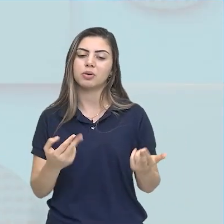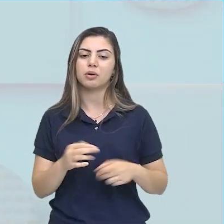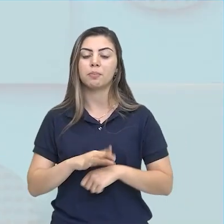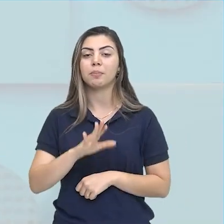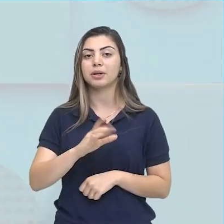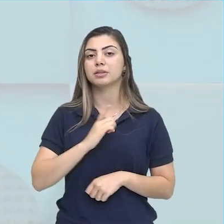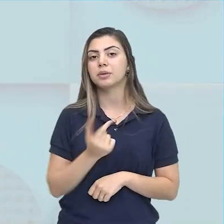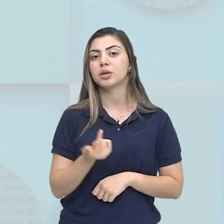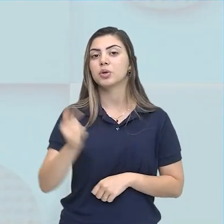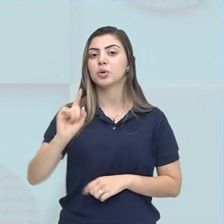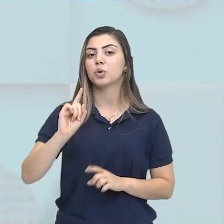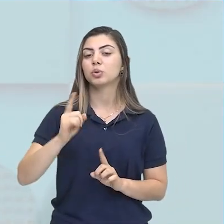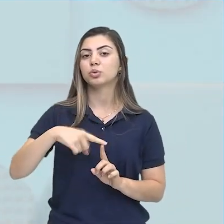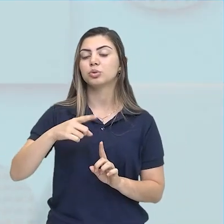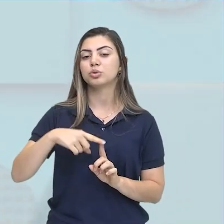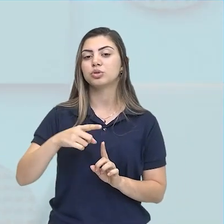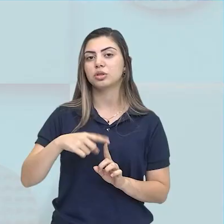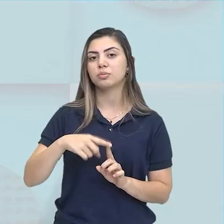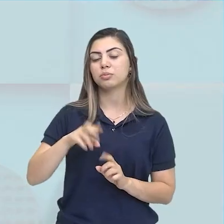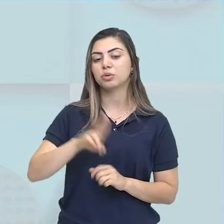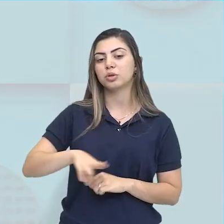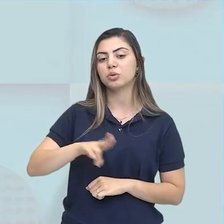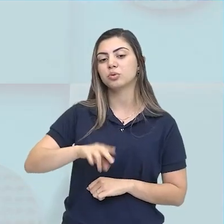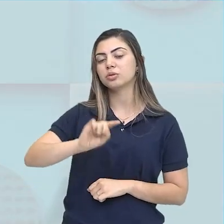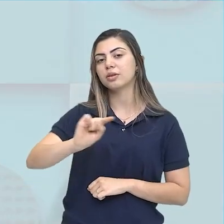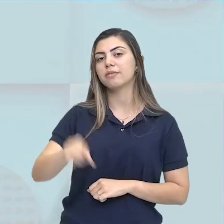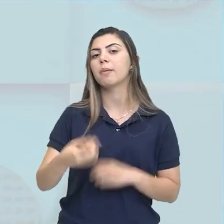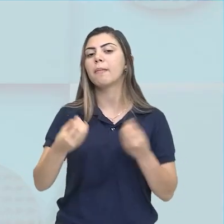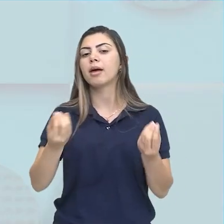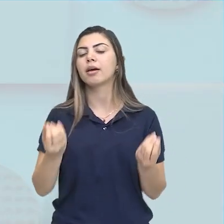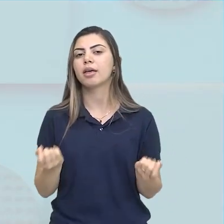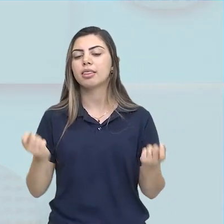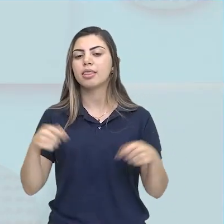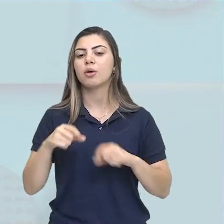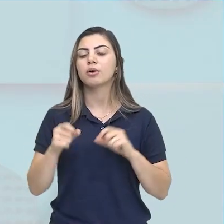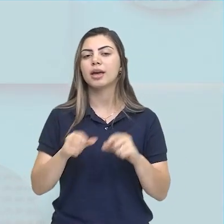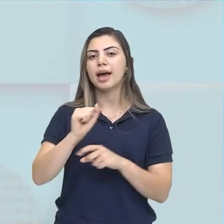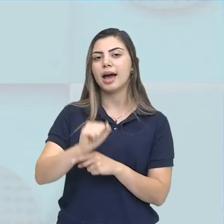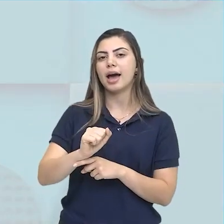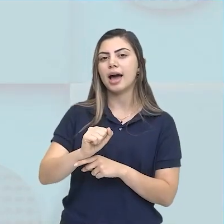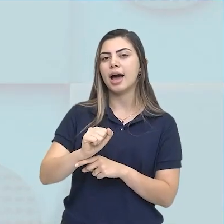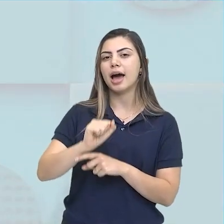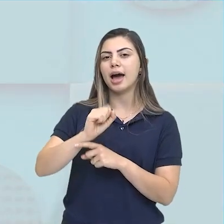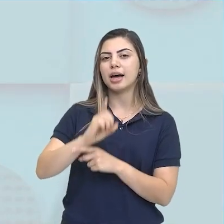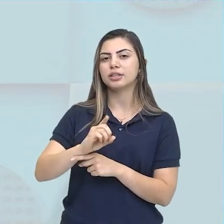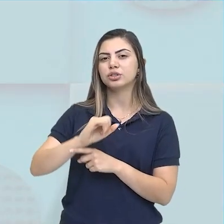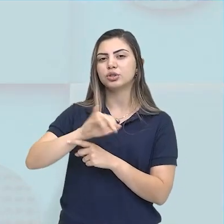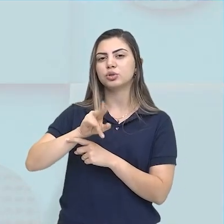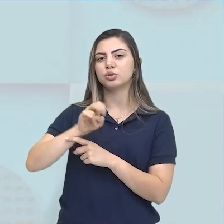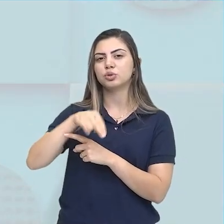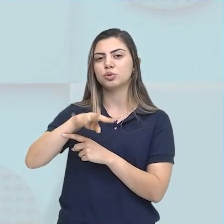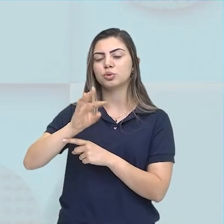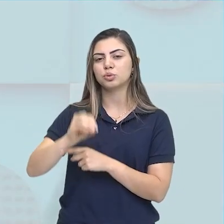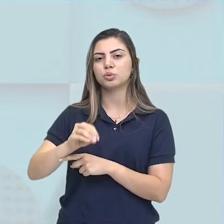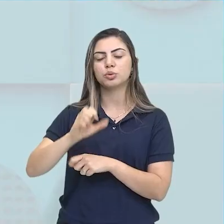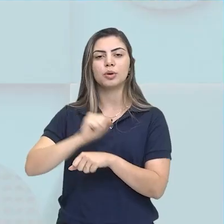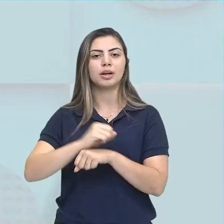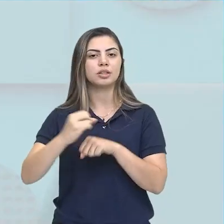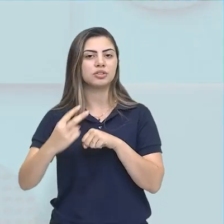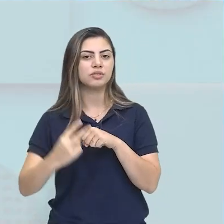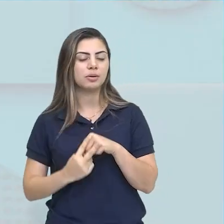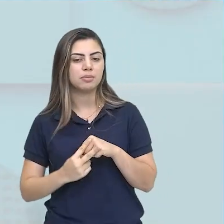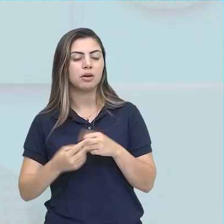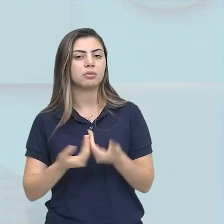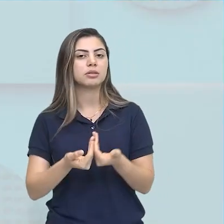bem importante, é para separar um adjunto adverbial. E esse adjunto adverbial, qual